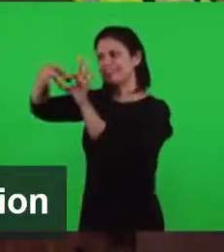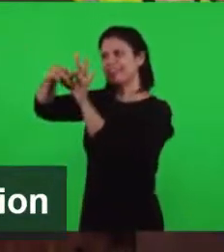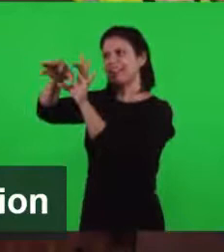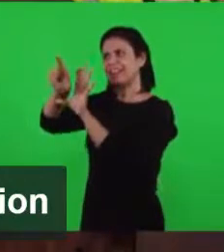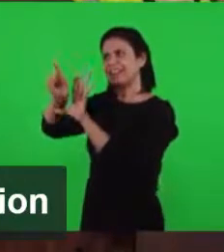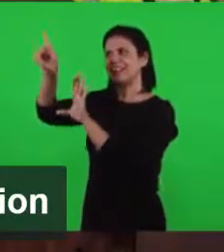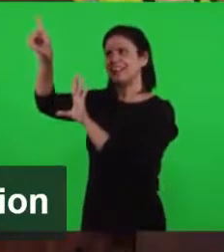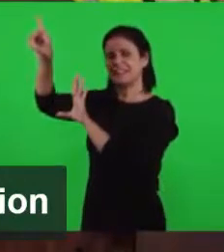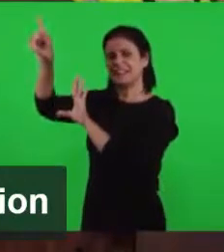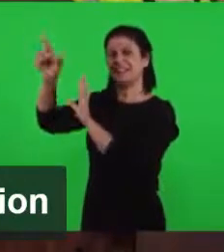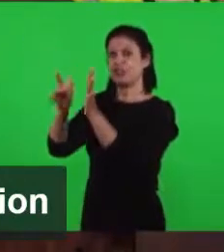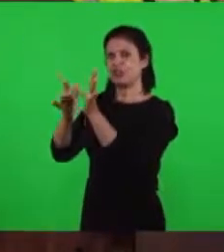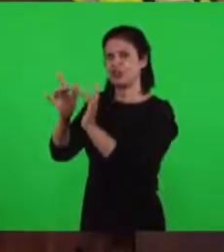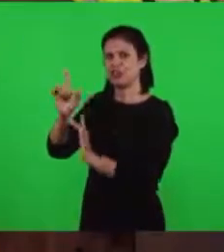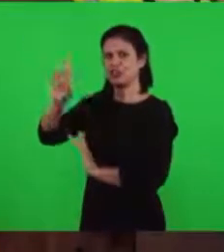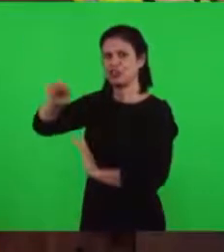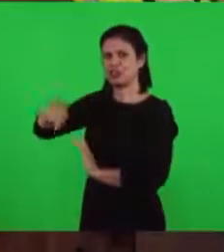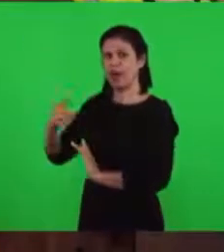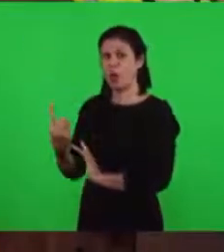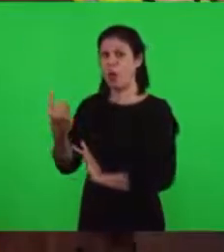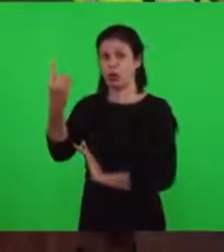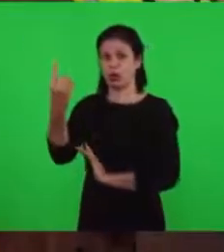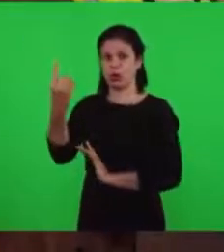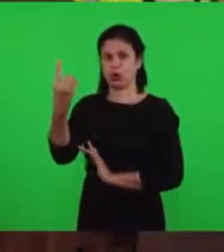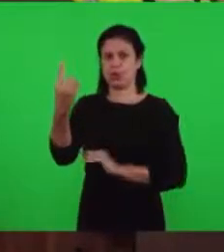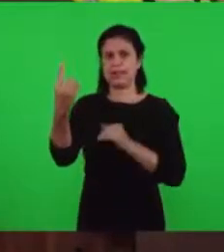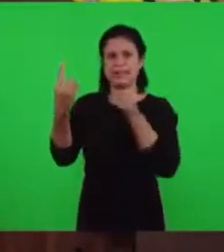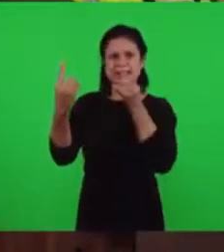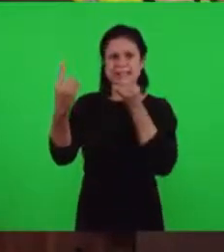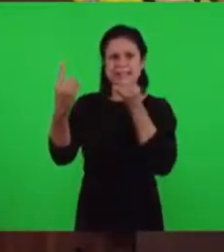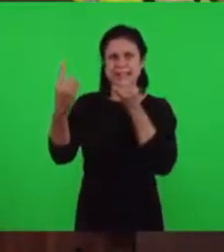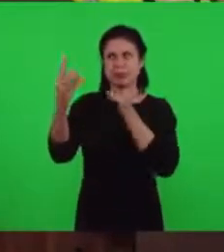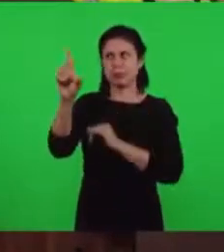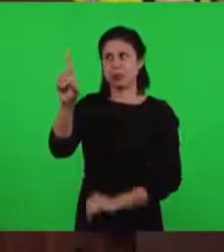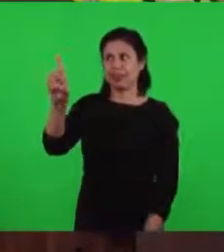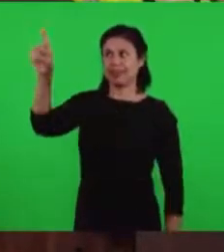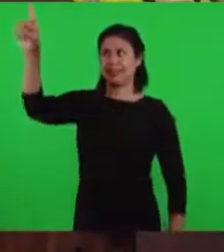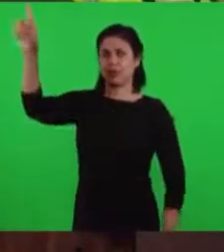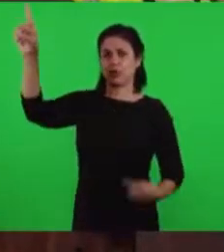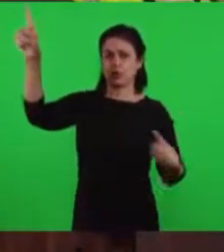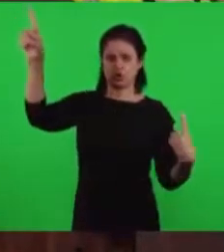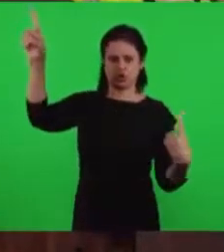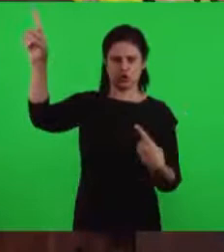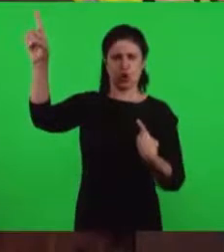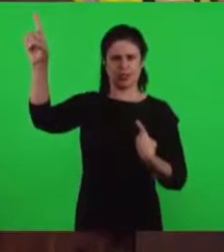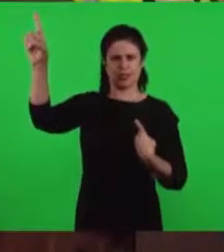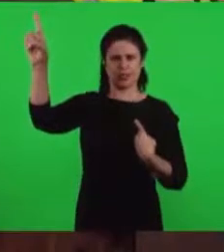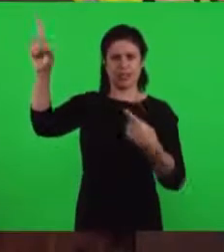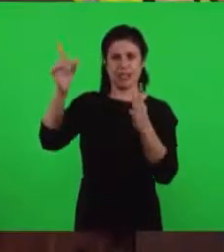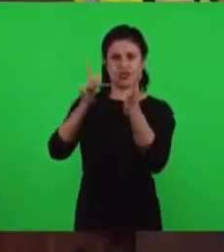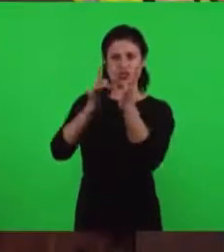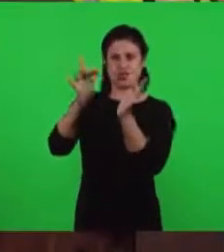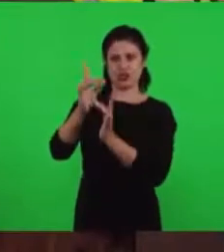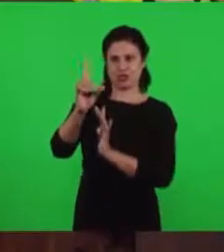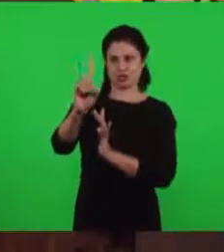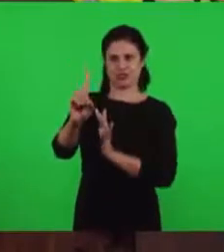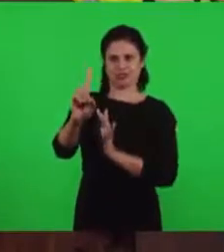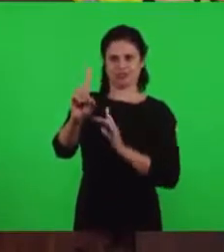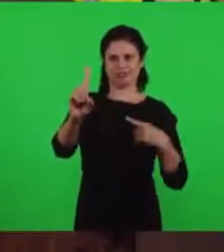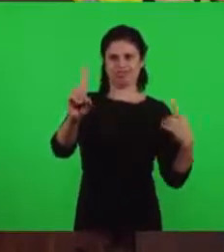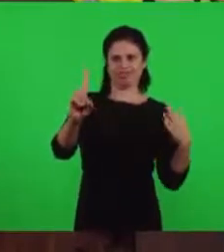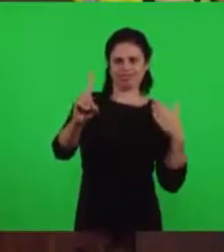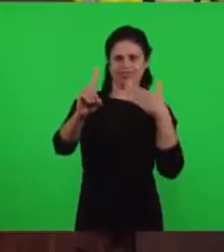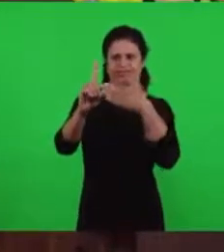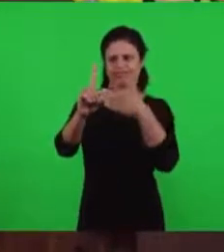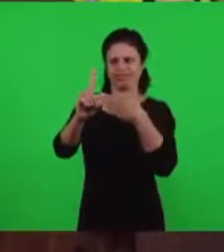intermediação e nos fez reis é sacerdote então como